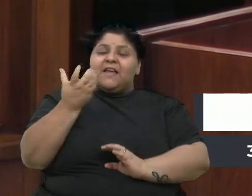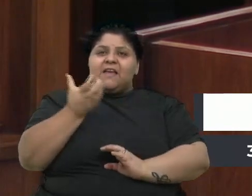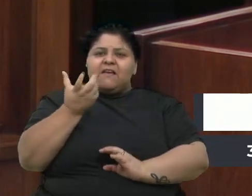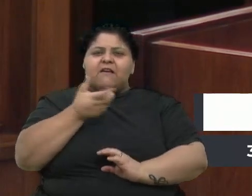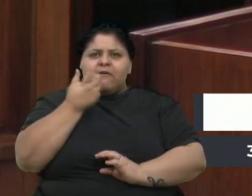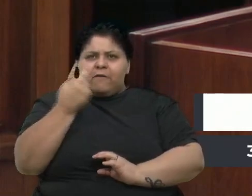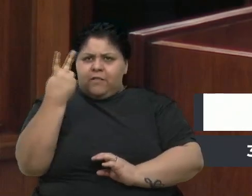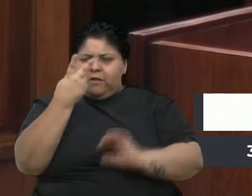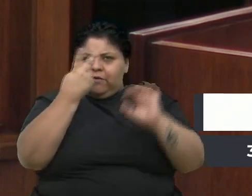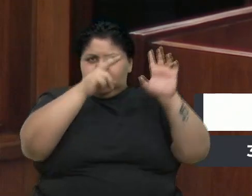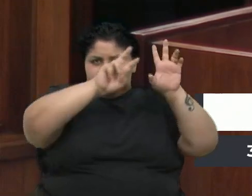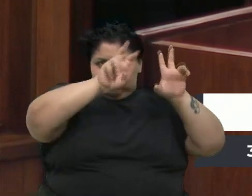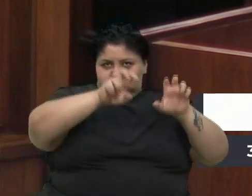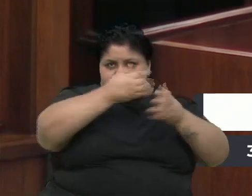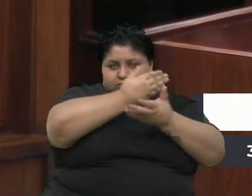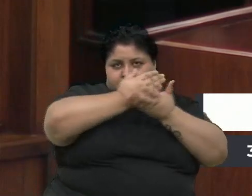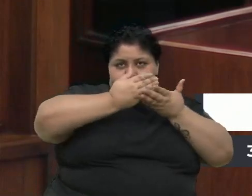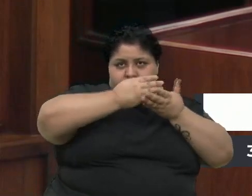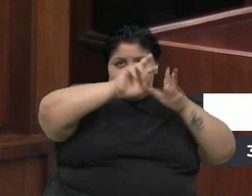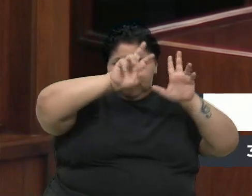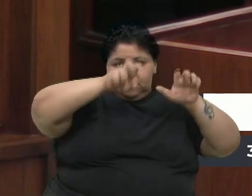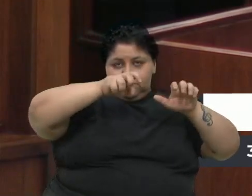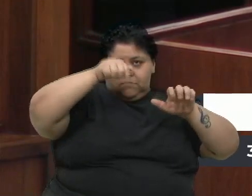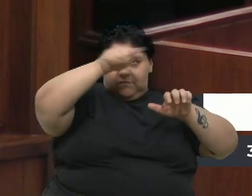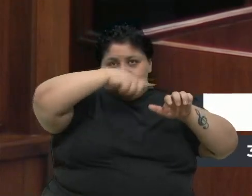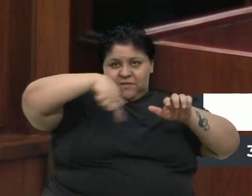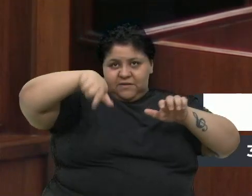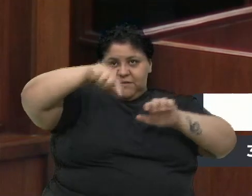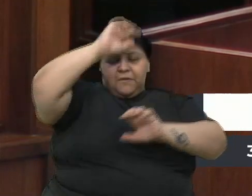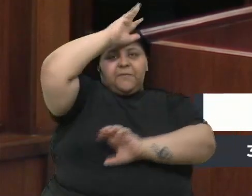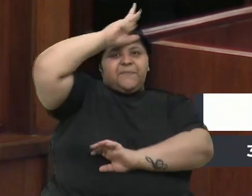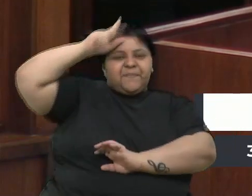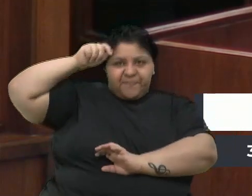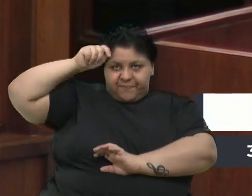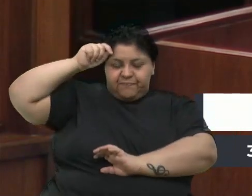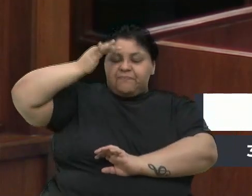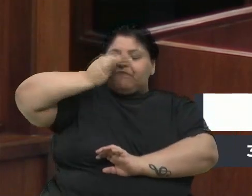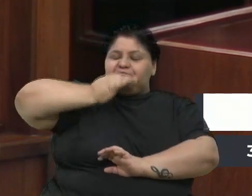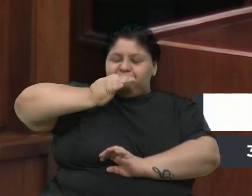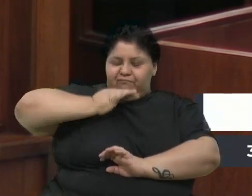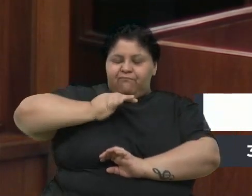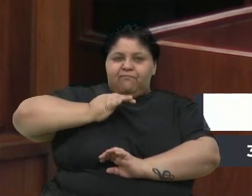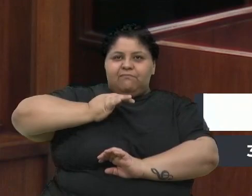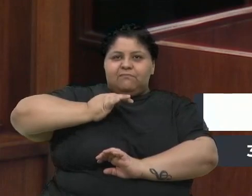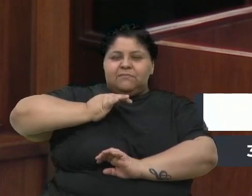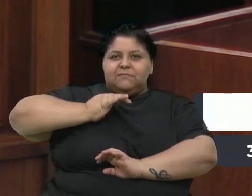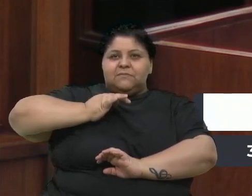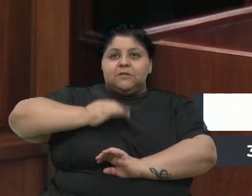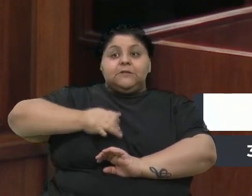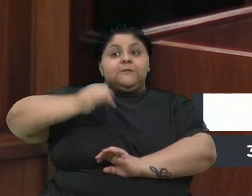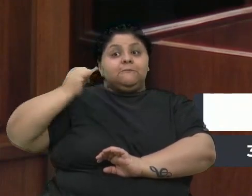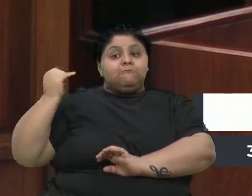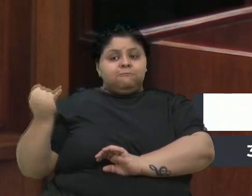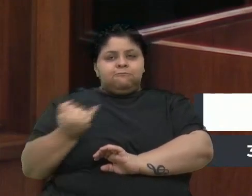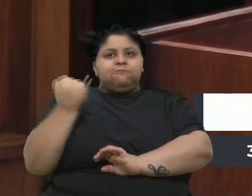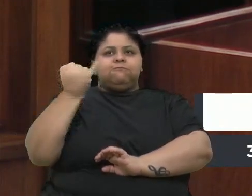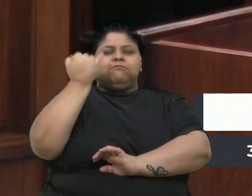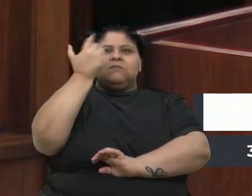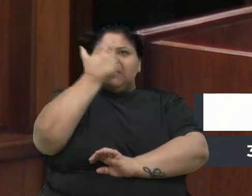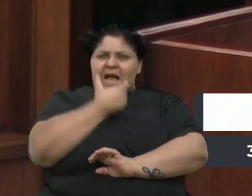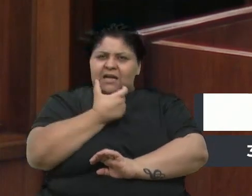assuntos, né? Vou iniciar por um assunto aqui do nosso município de Caxias do Sul, que é importantíssimo. Acho